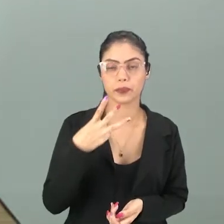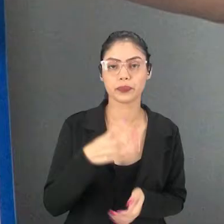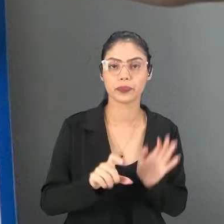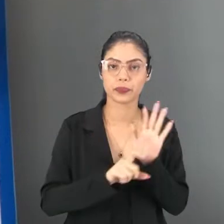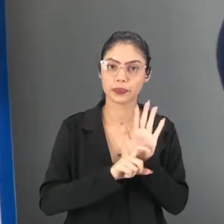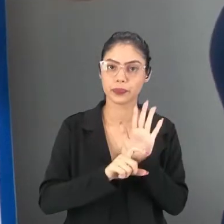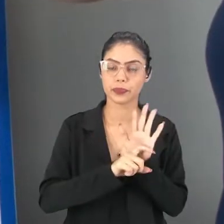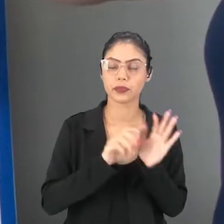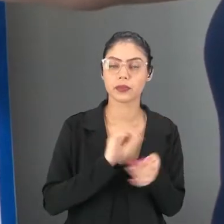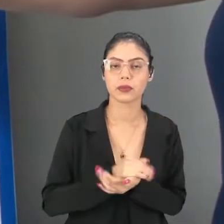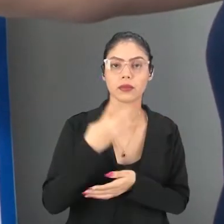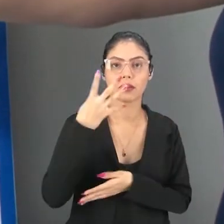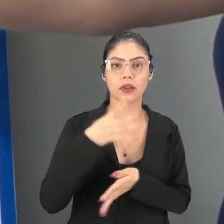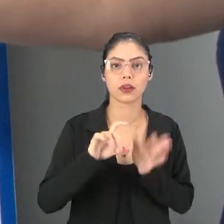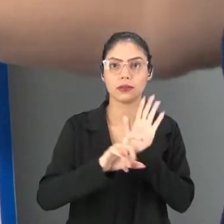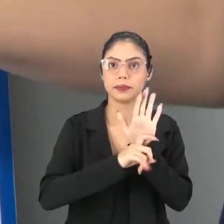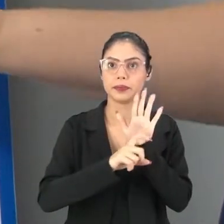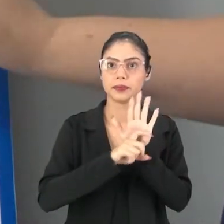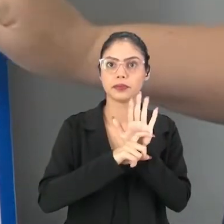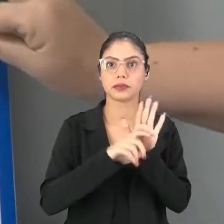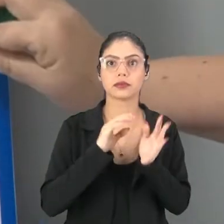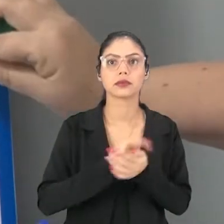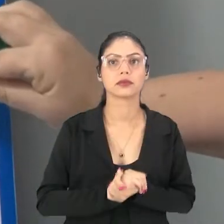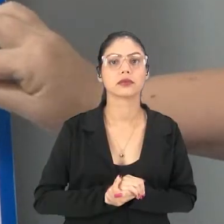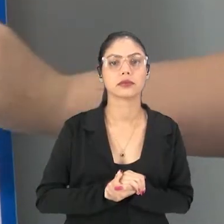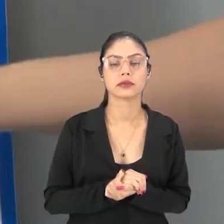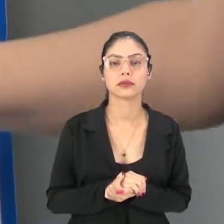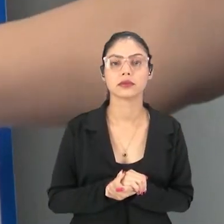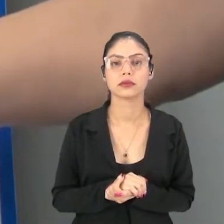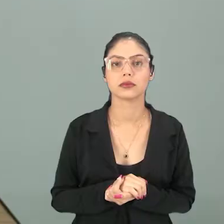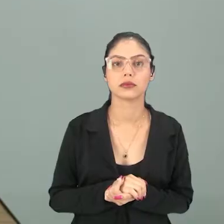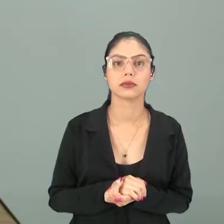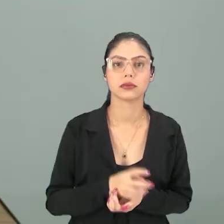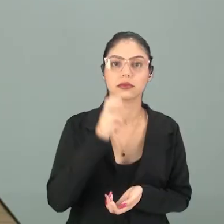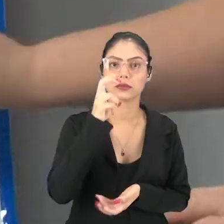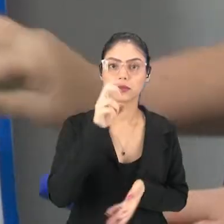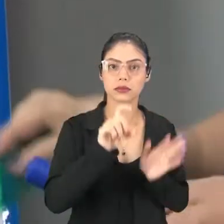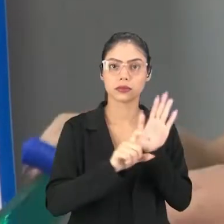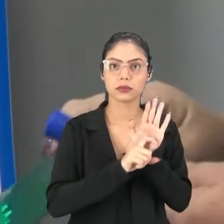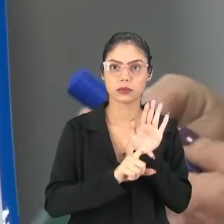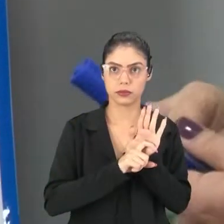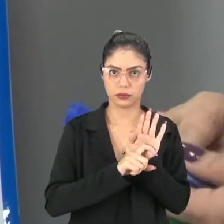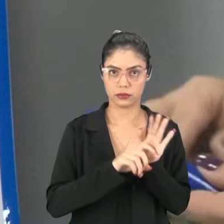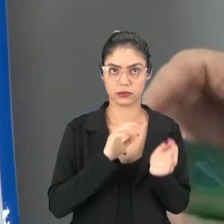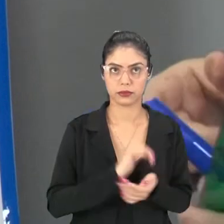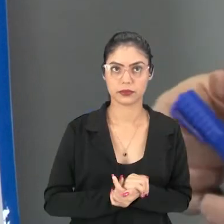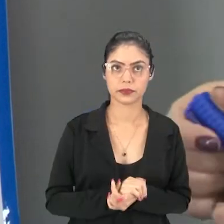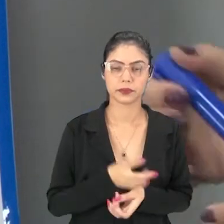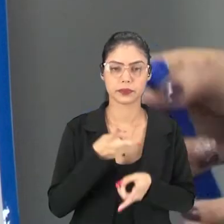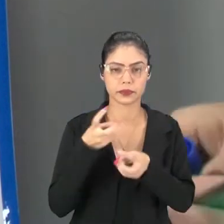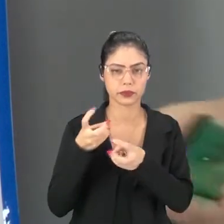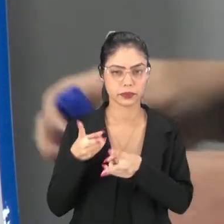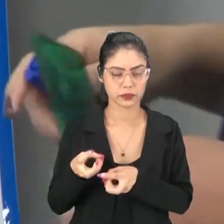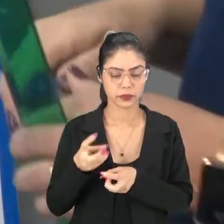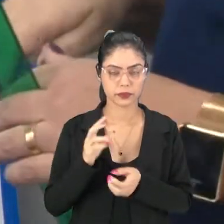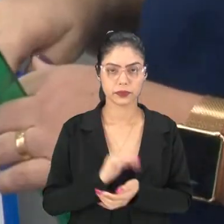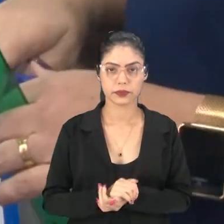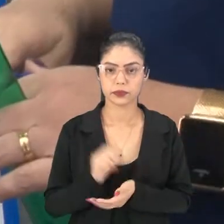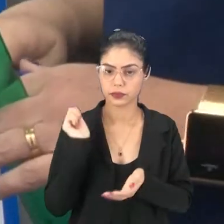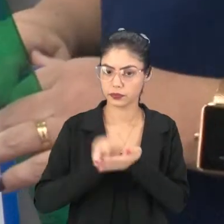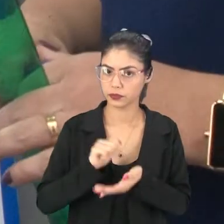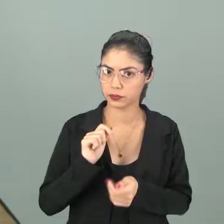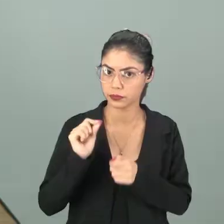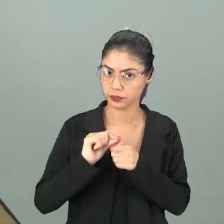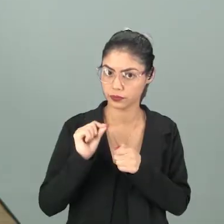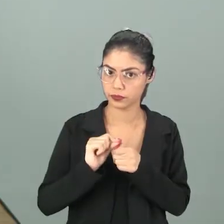terceiro, o quarto parágrafo, né, e o quinto parágrafo. Então, perceberam que ela é feita em